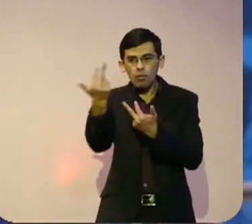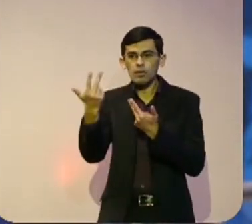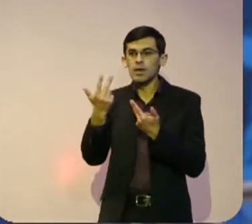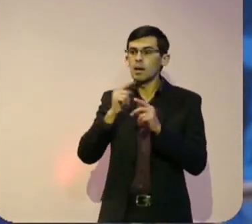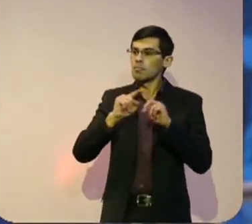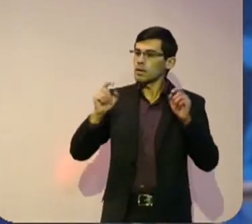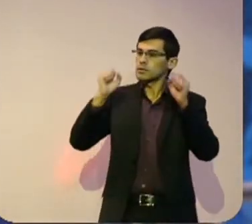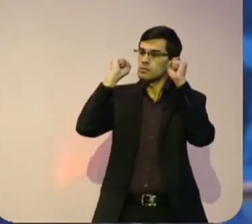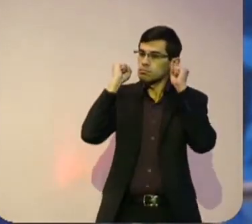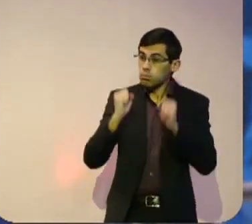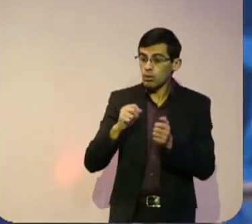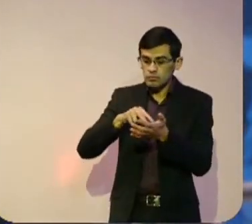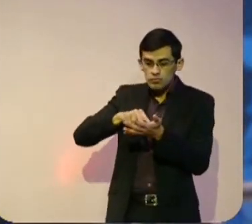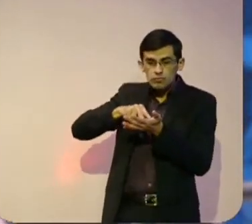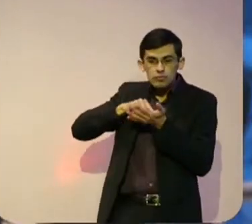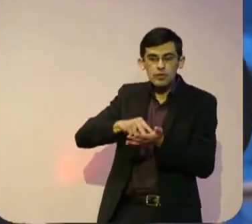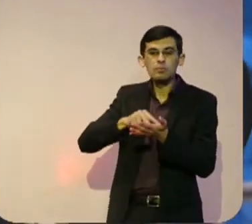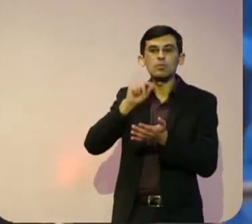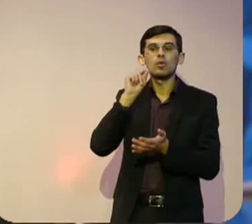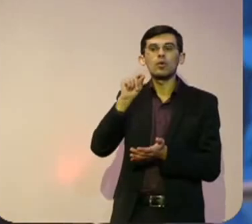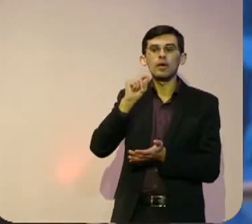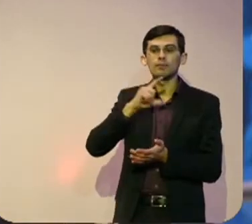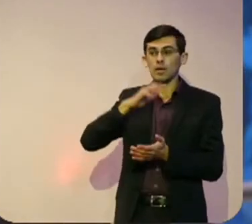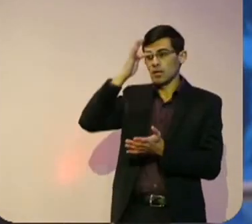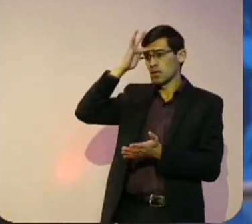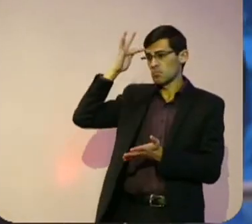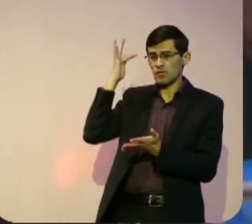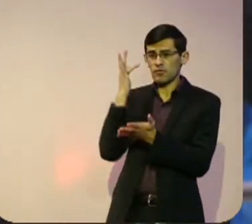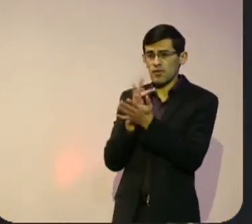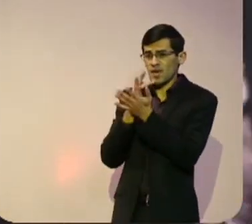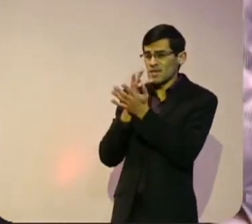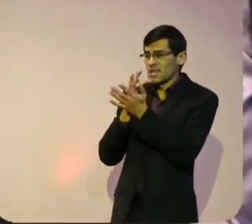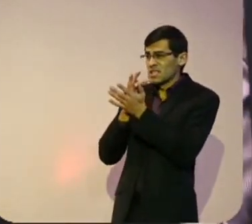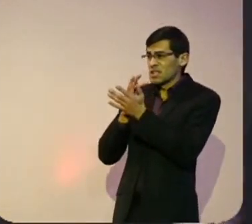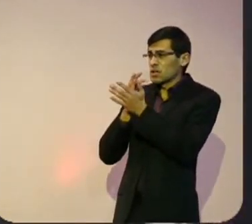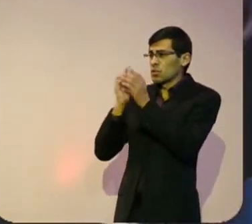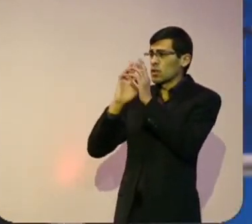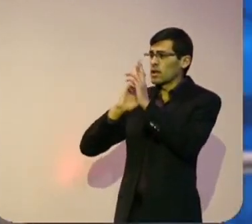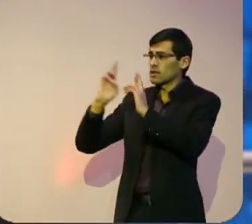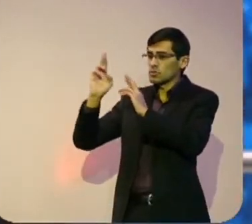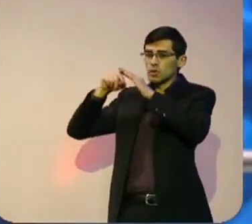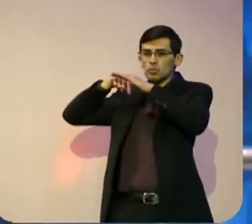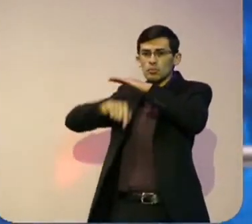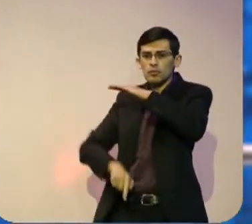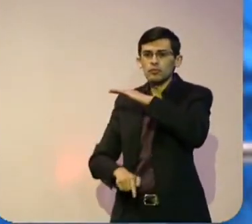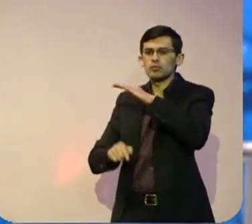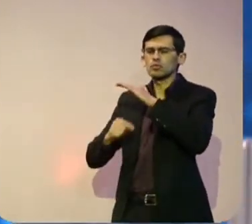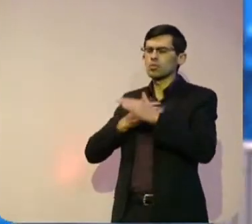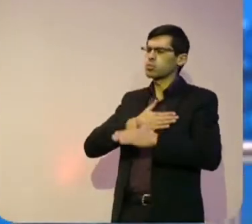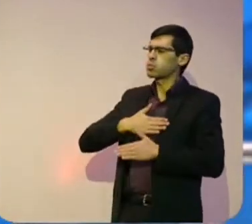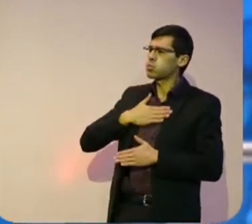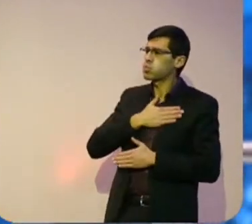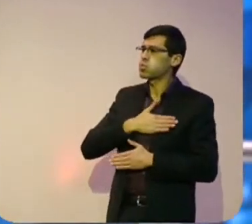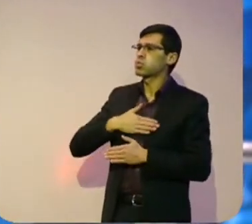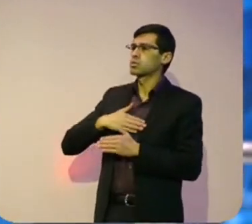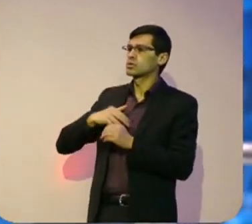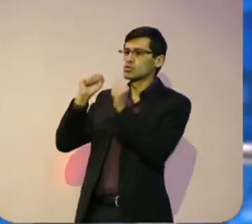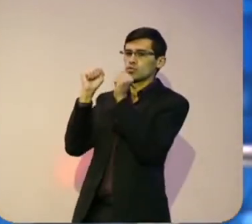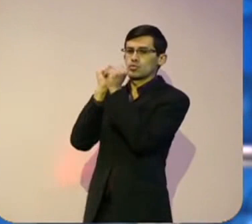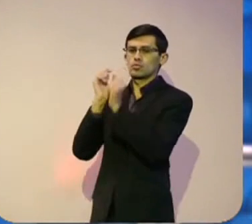você pode permanecer vivendo uma fé íntima, um relacionamento gostoso com o